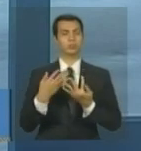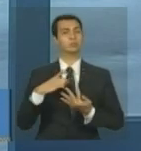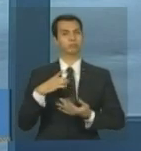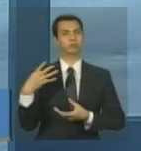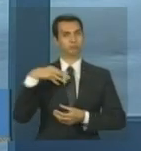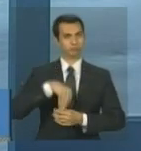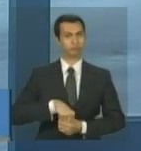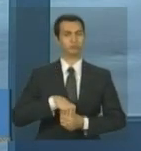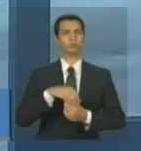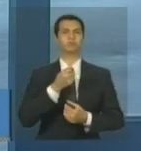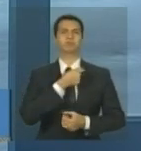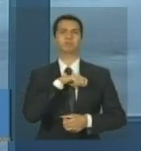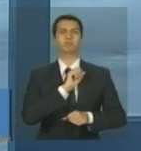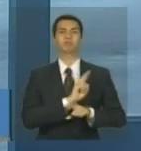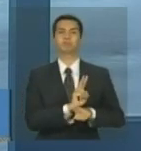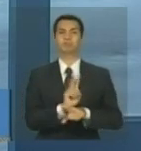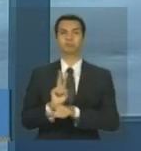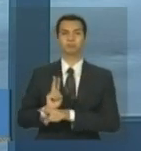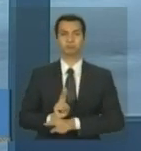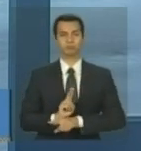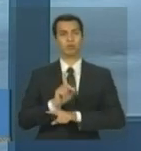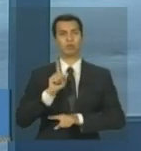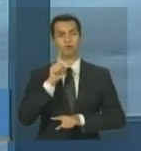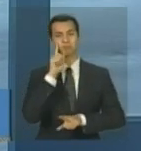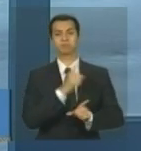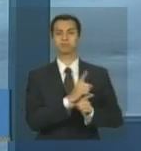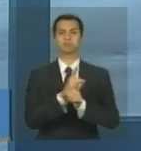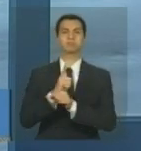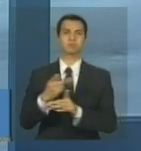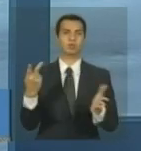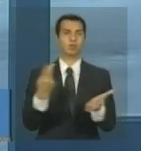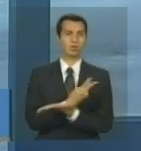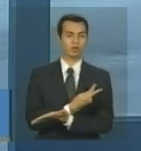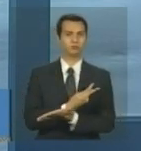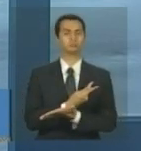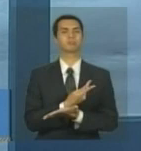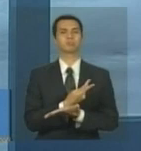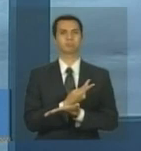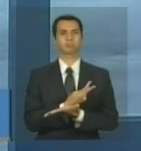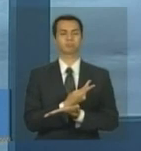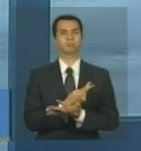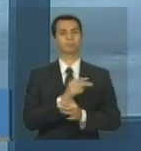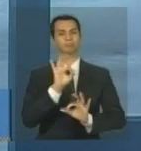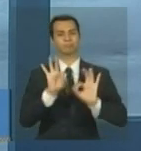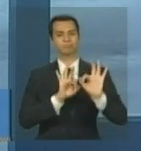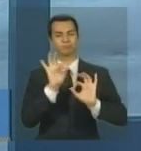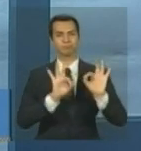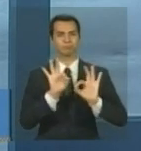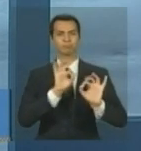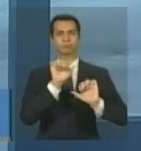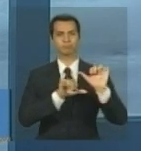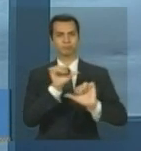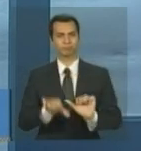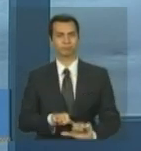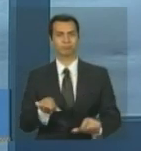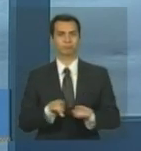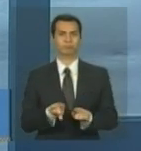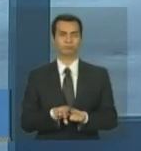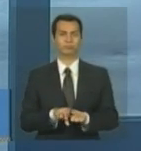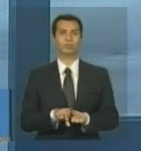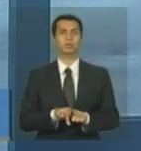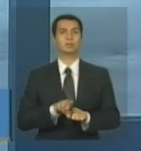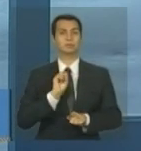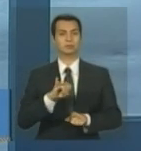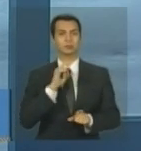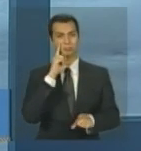para identificar e corrigir irregularidades no recebimento dos benefícios. A apuração dessas irregularidades